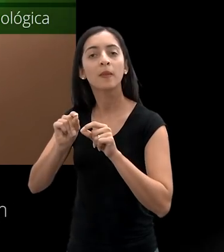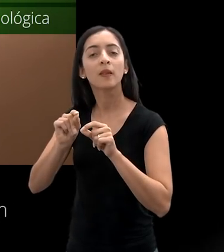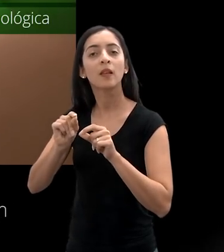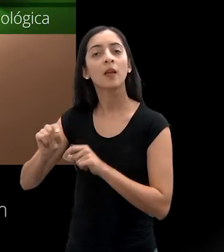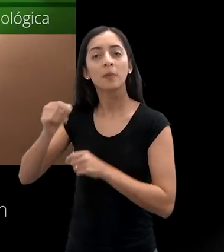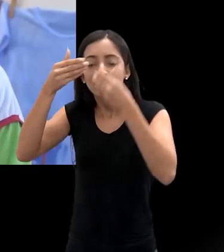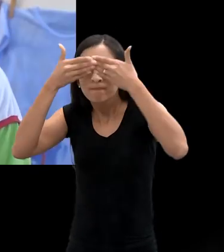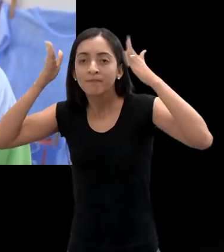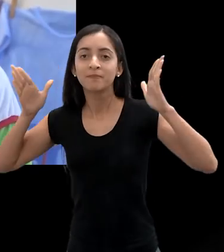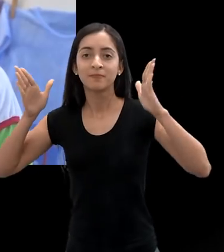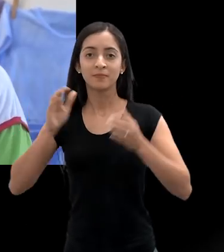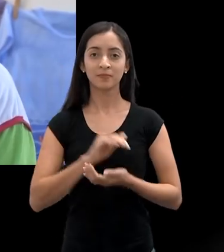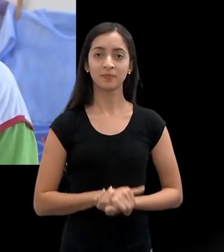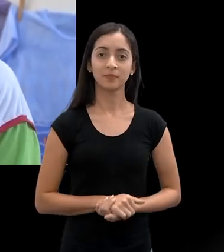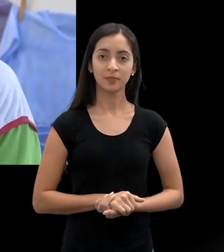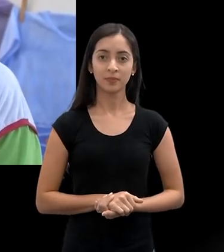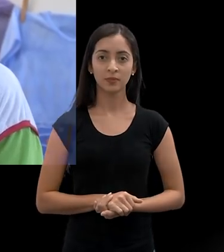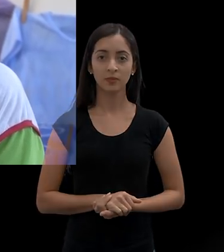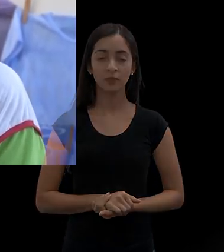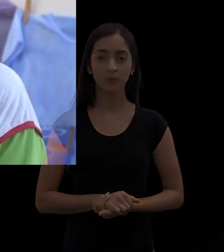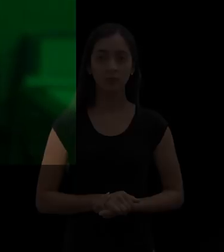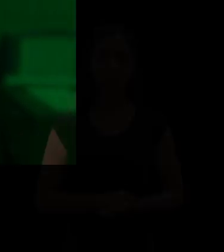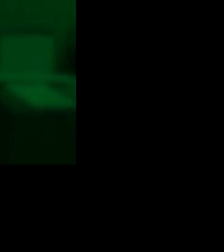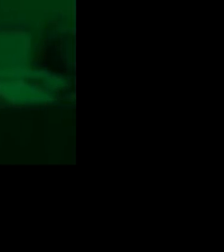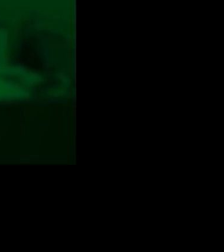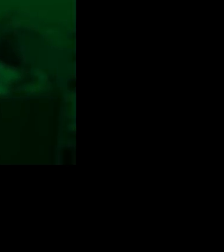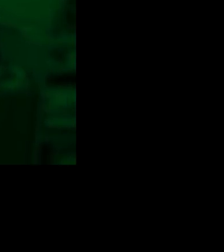oportunidades de conhecimento, mas também abriu a minha mente também.